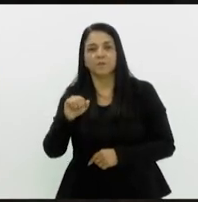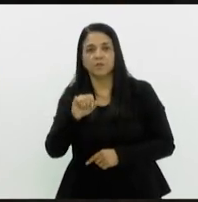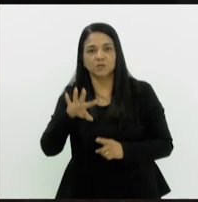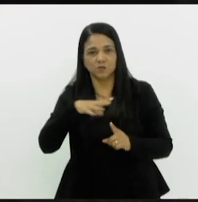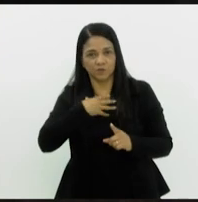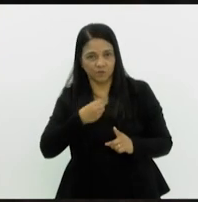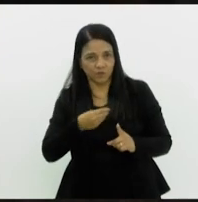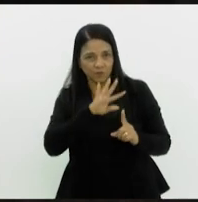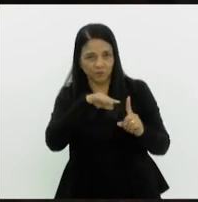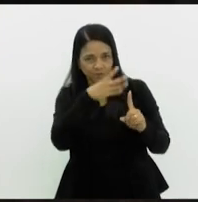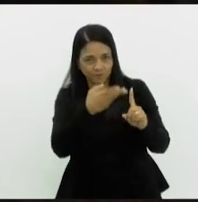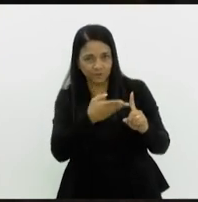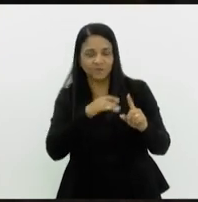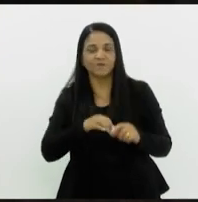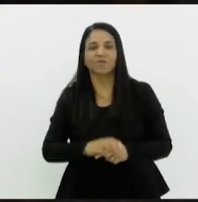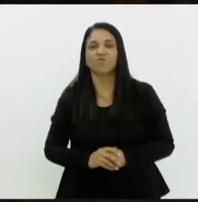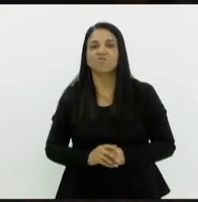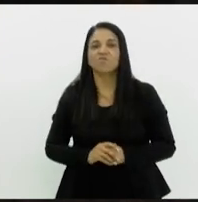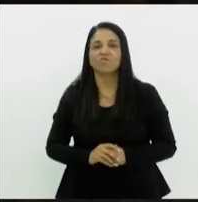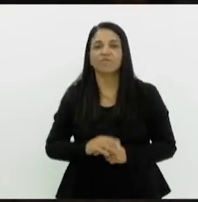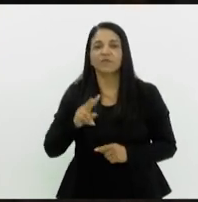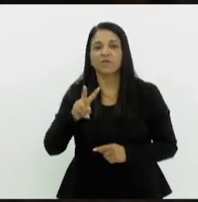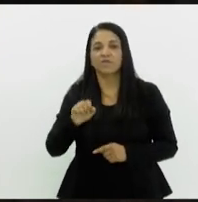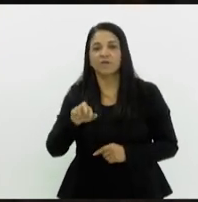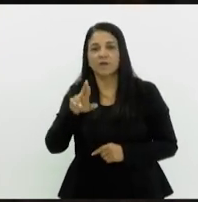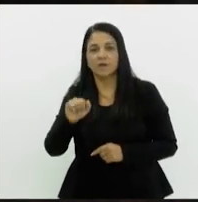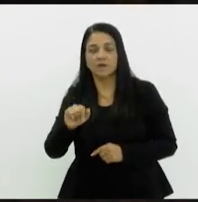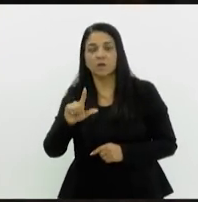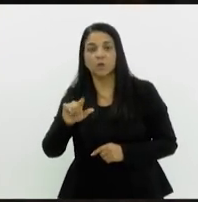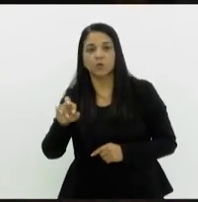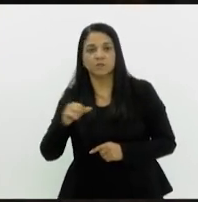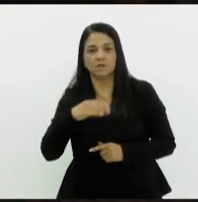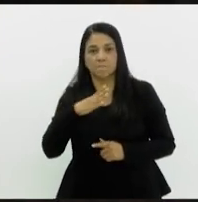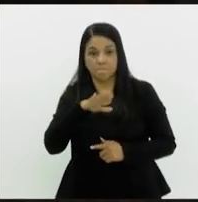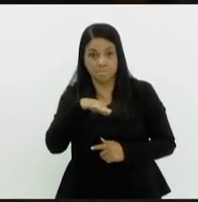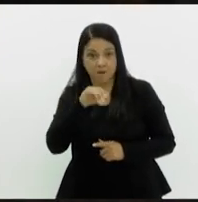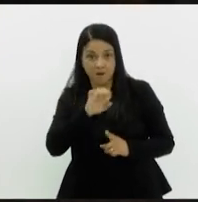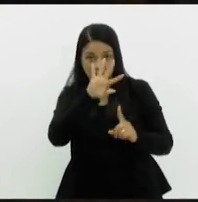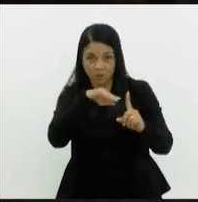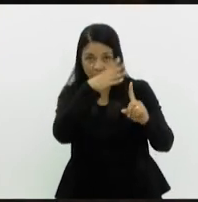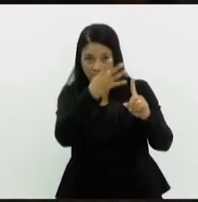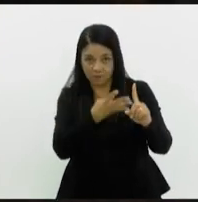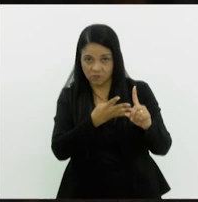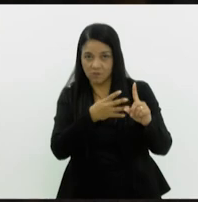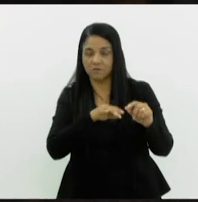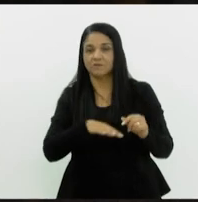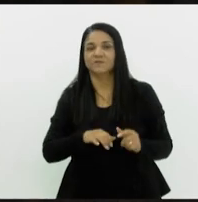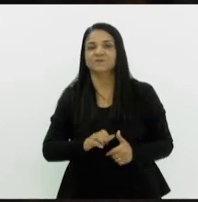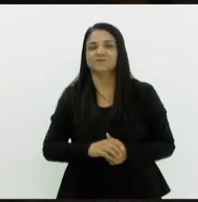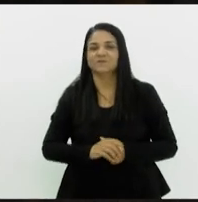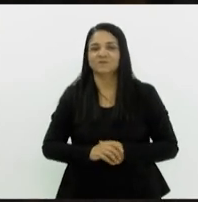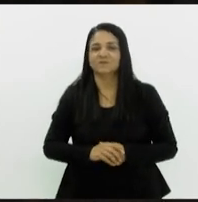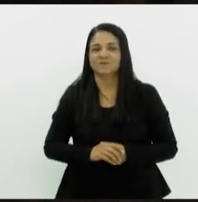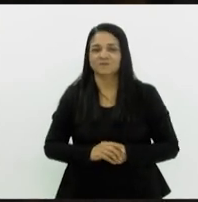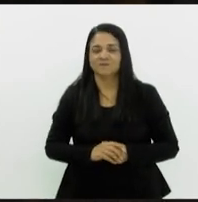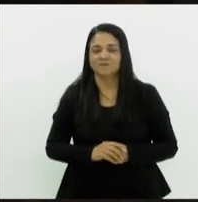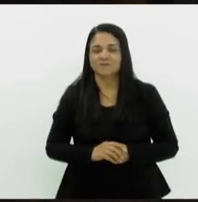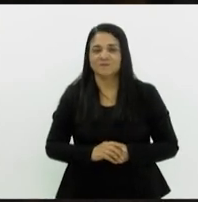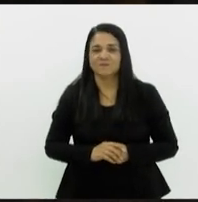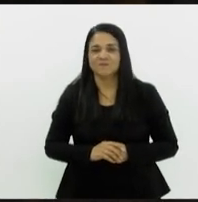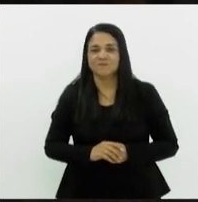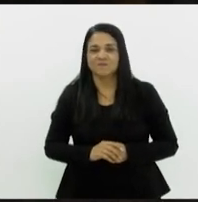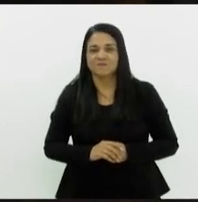filho do Capitão Mouzinho também. Vera Lúcia Mouzinho, a mãe do nosso Capitão